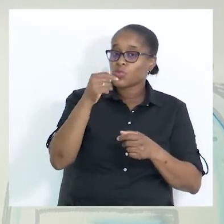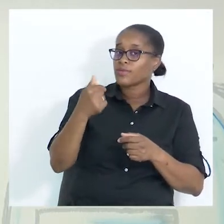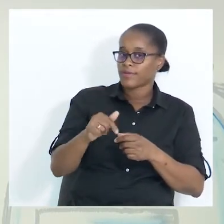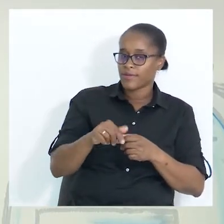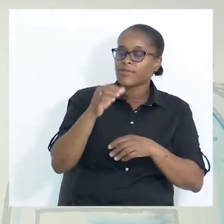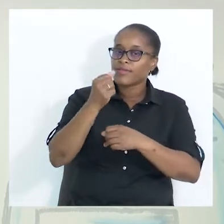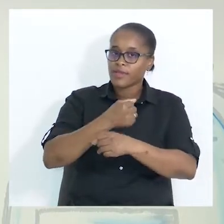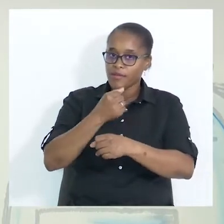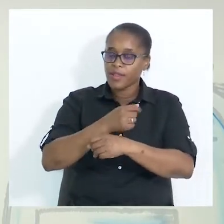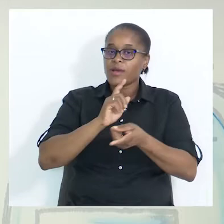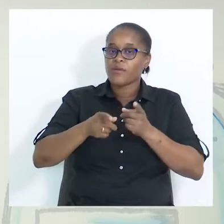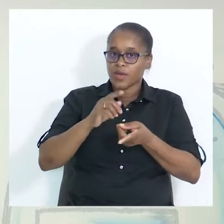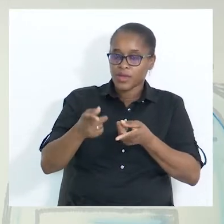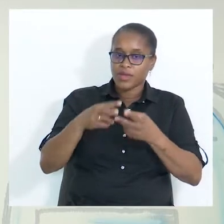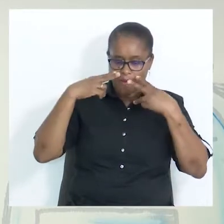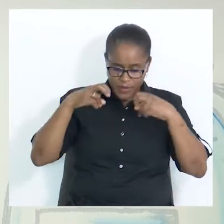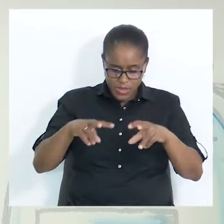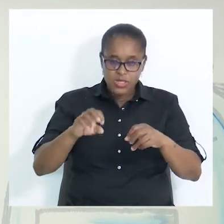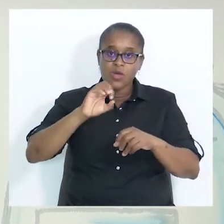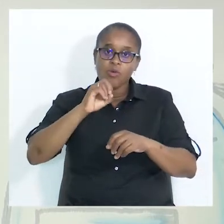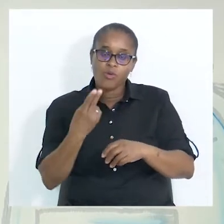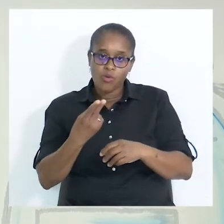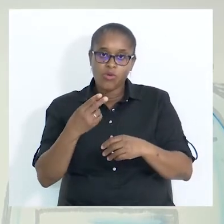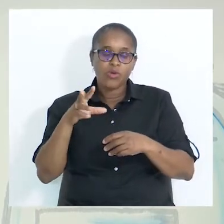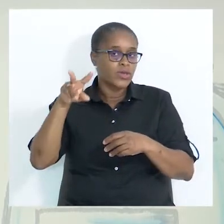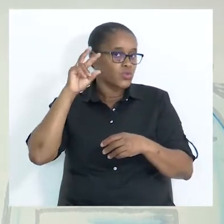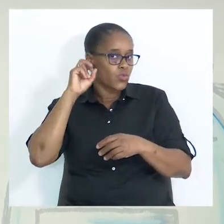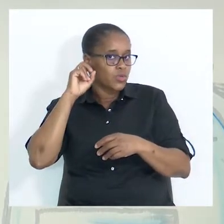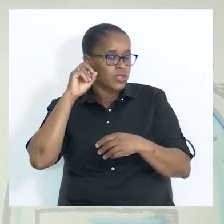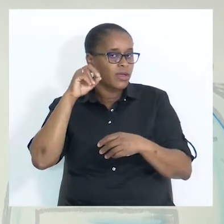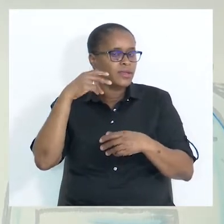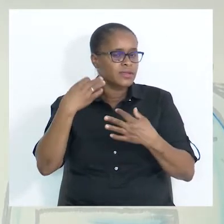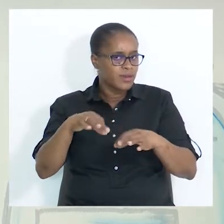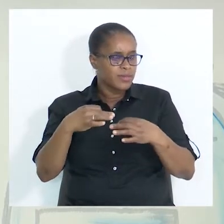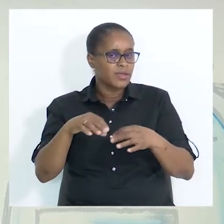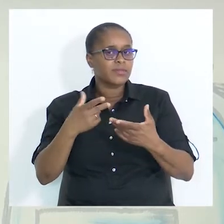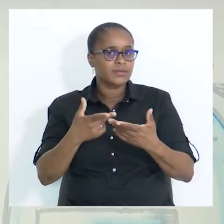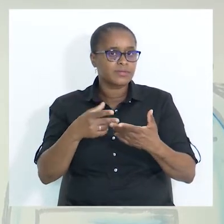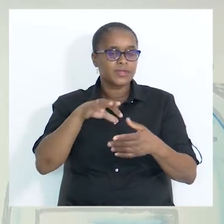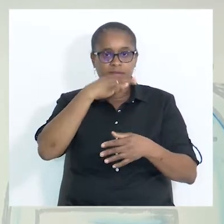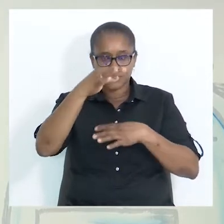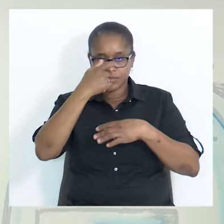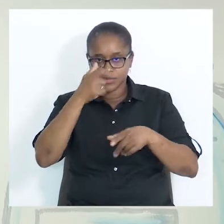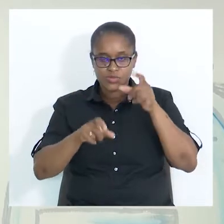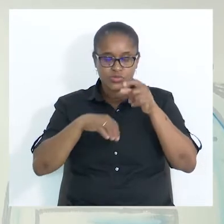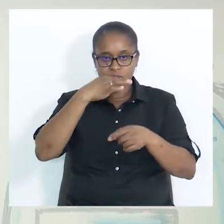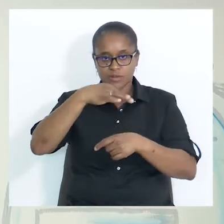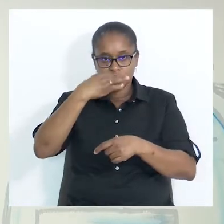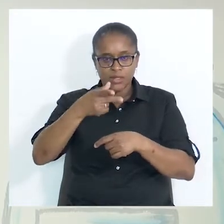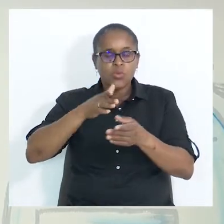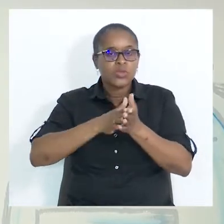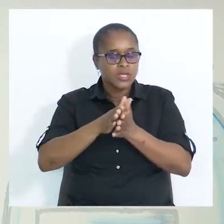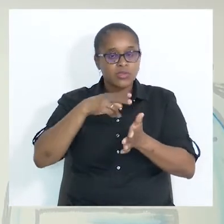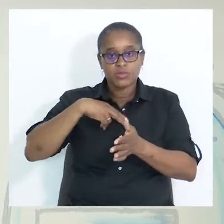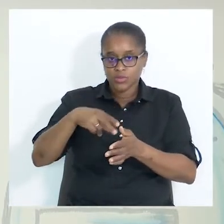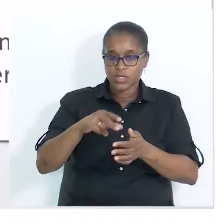que trabalhar aquilo que é ou a pesquisa ou a escuta ativa de falantes, usando